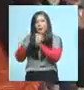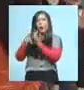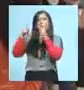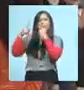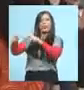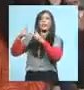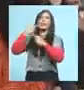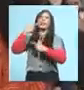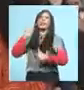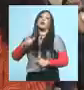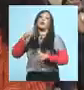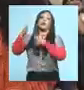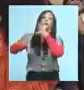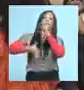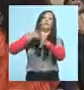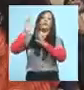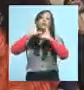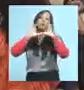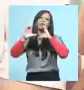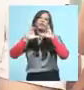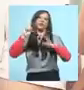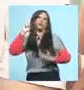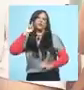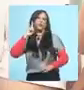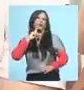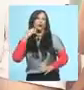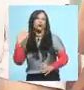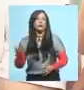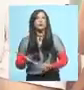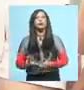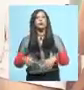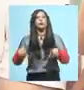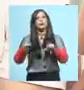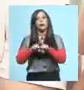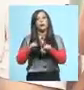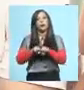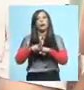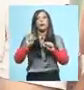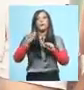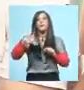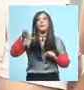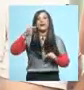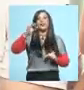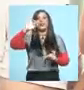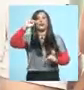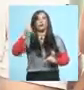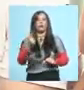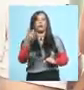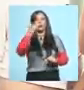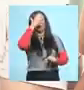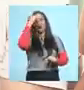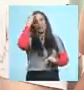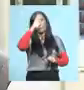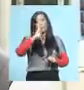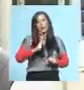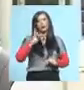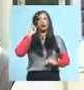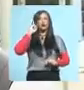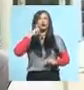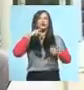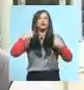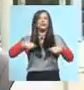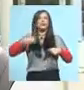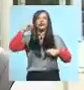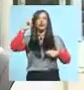meio legal de comunicação e expressão no país. Ainda assim, os mais de 10 milhões de brasileiros surdos têm